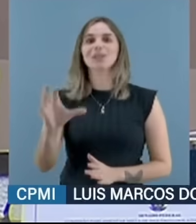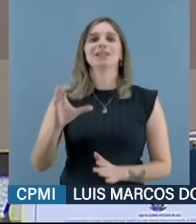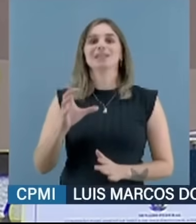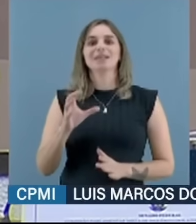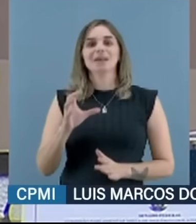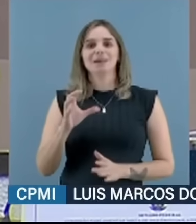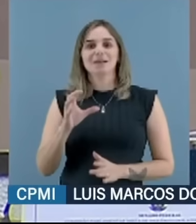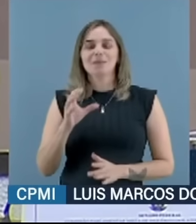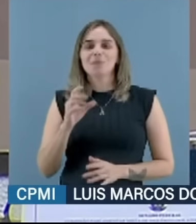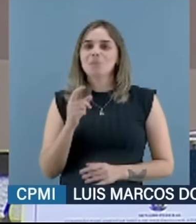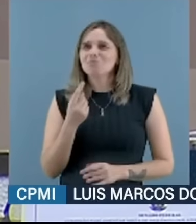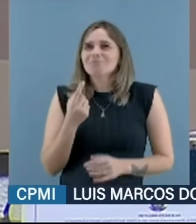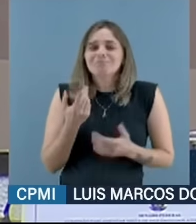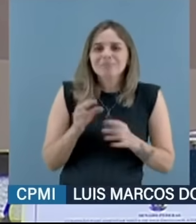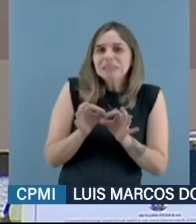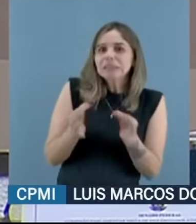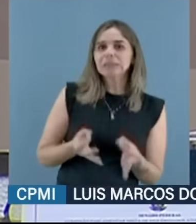só.